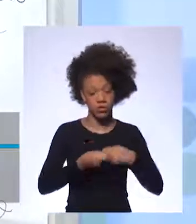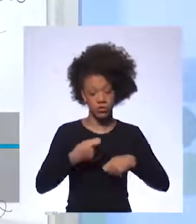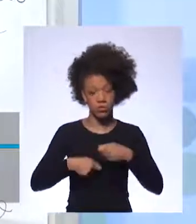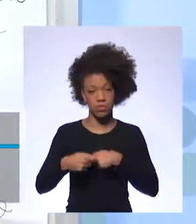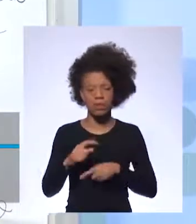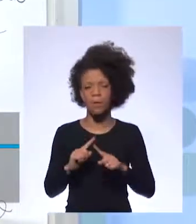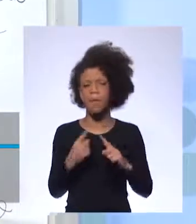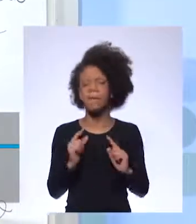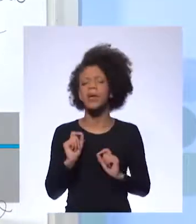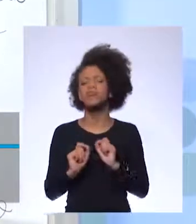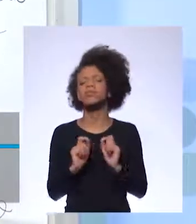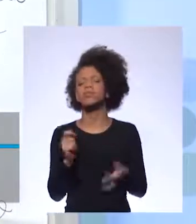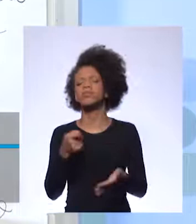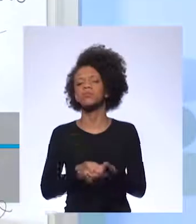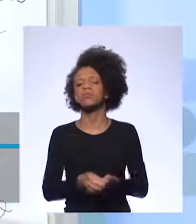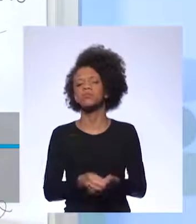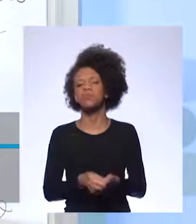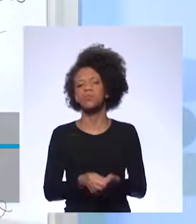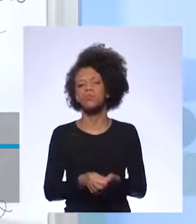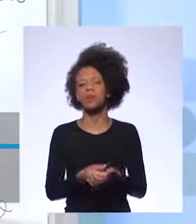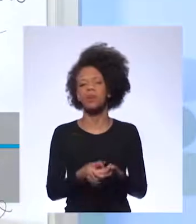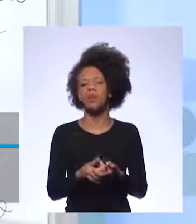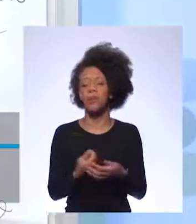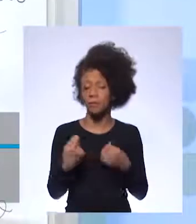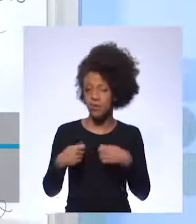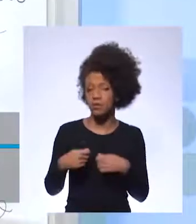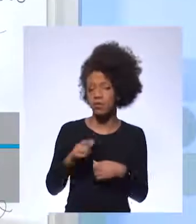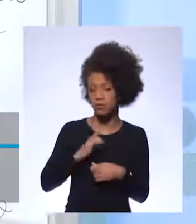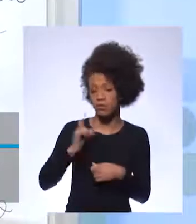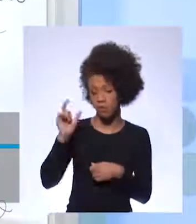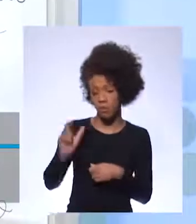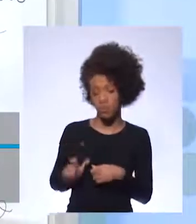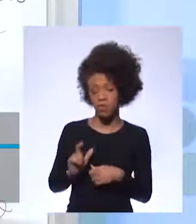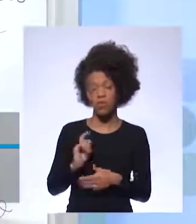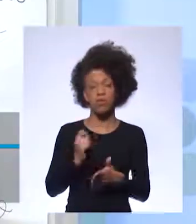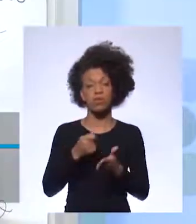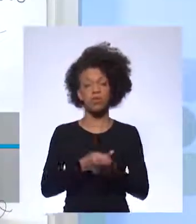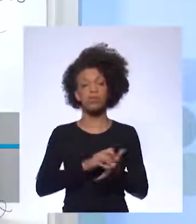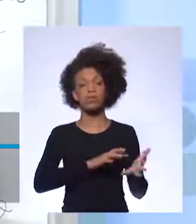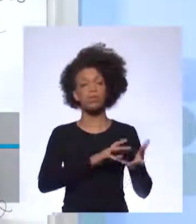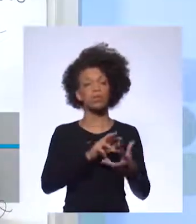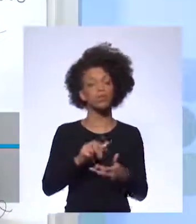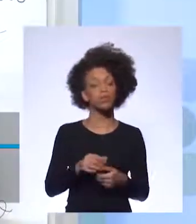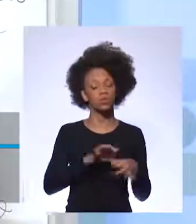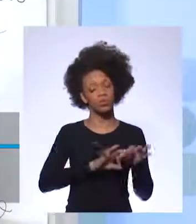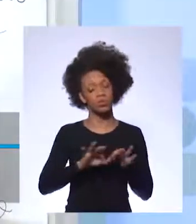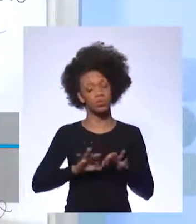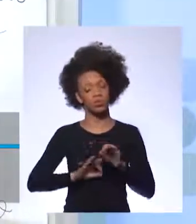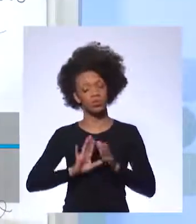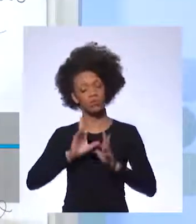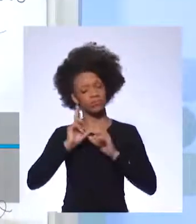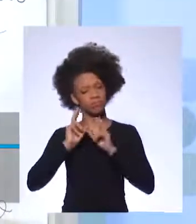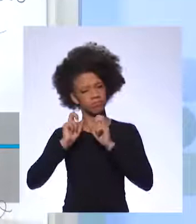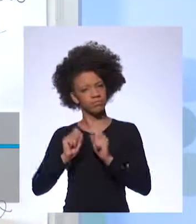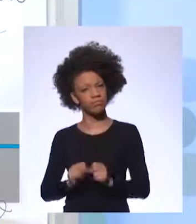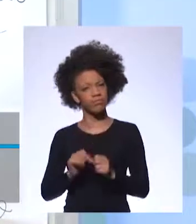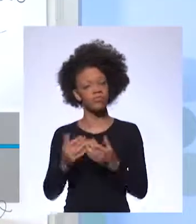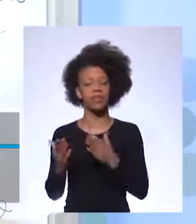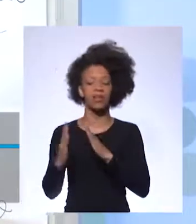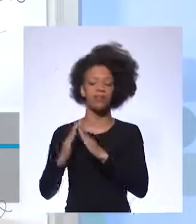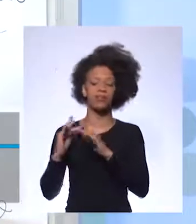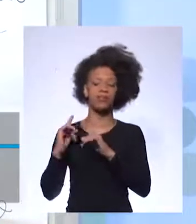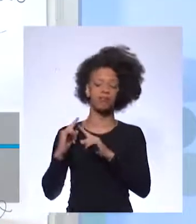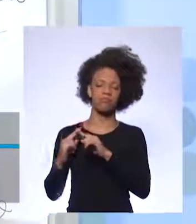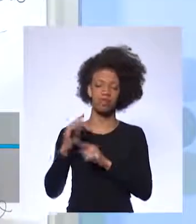Mas quem que vai mandar em tudo tem que ter uma pessoa que manda em tudo né Tem que ter uma uma estrutura de poder a Igreja Católica